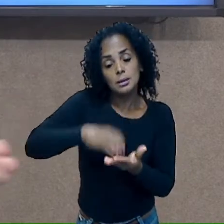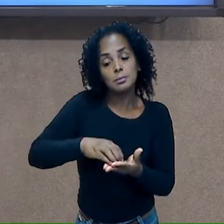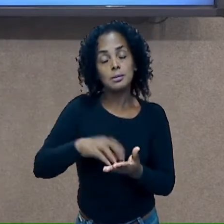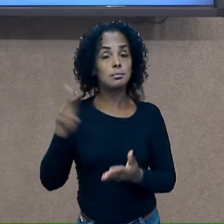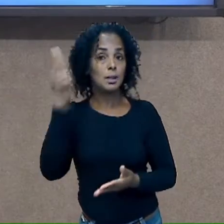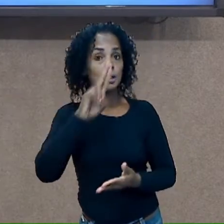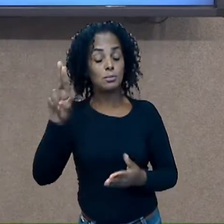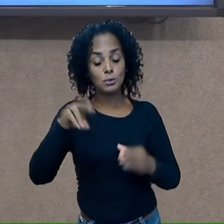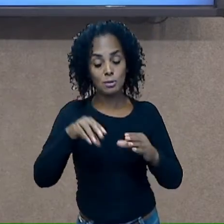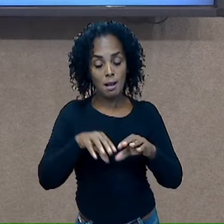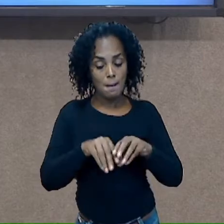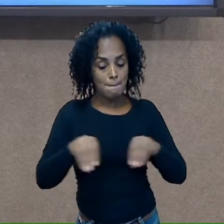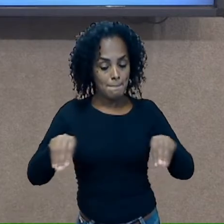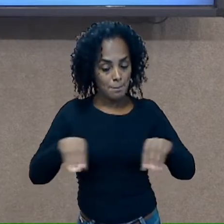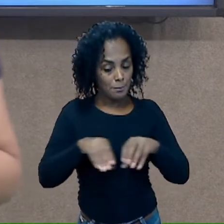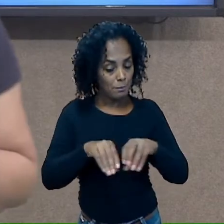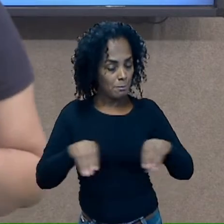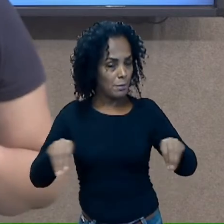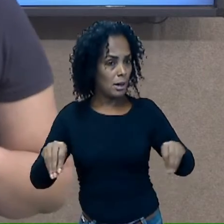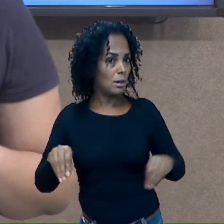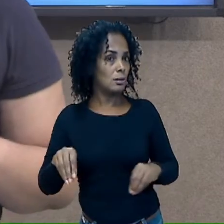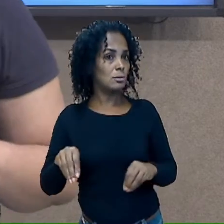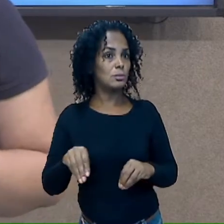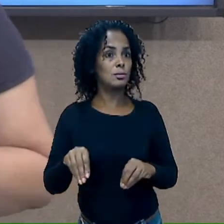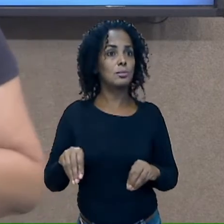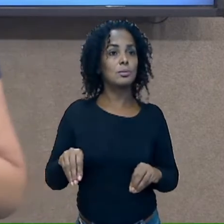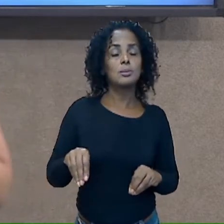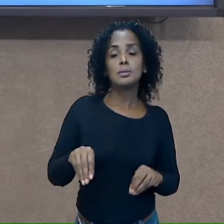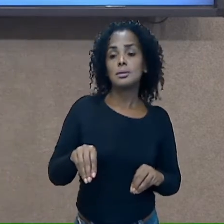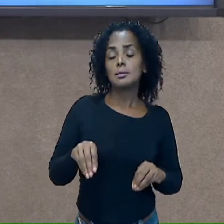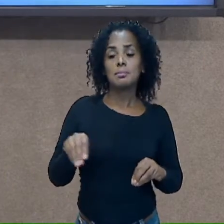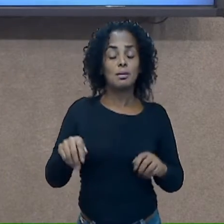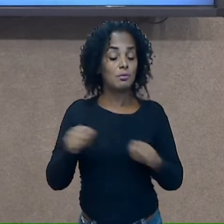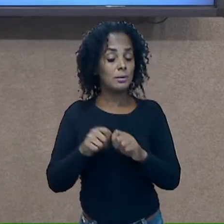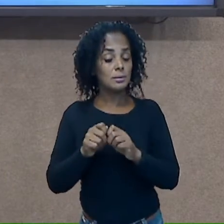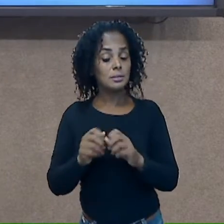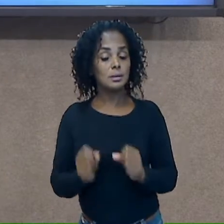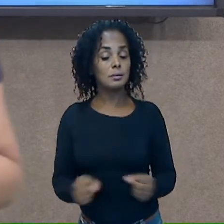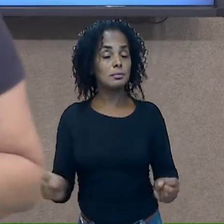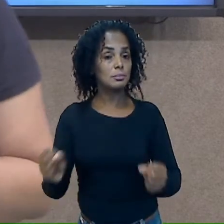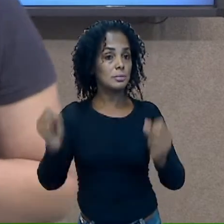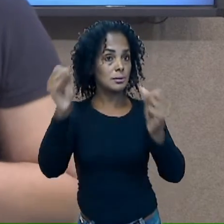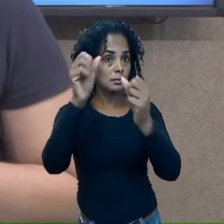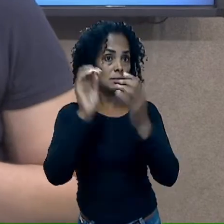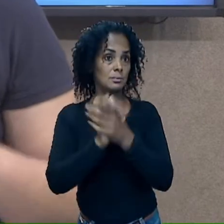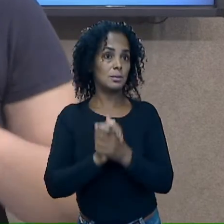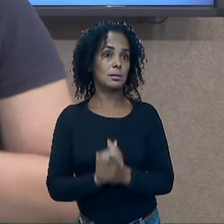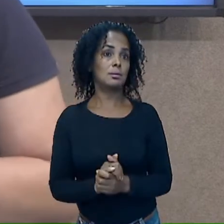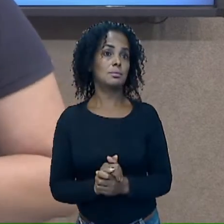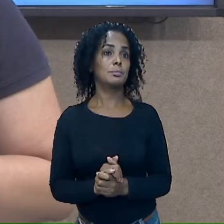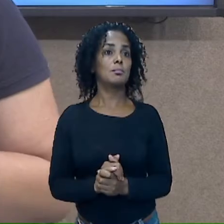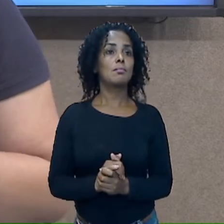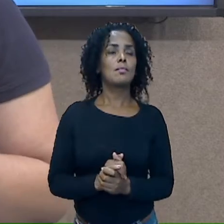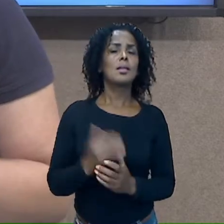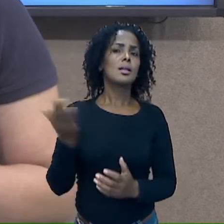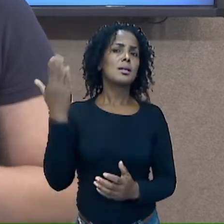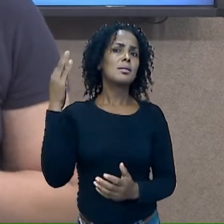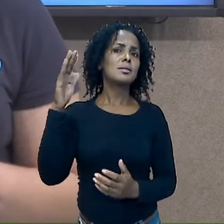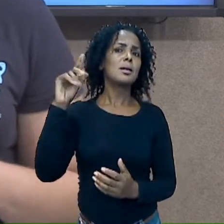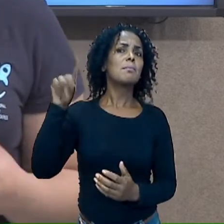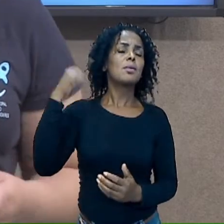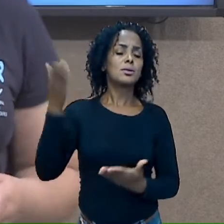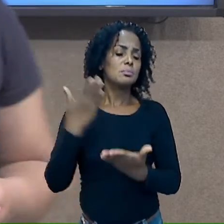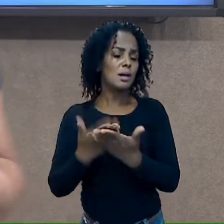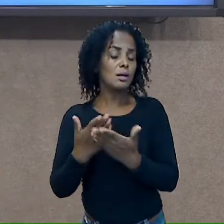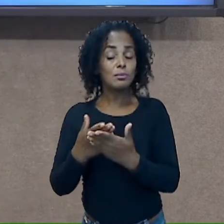essa argila. Tem um processo que eu vou explicar numa próxima aula para vocês, de como é feito essa cerâmica,